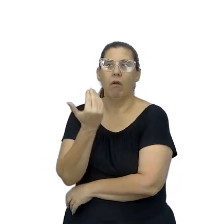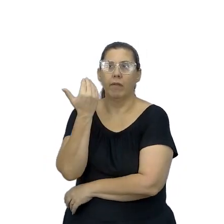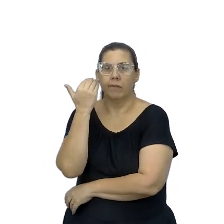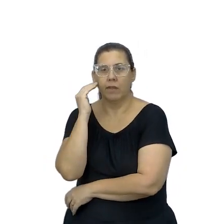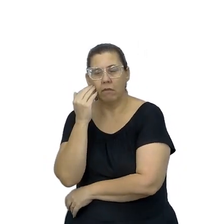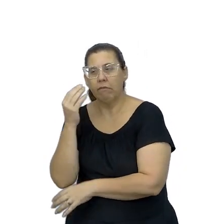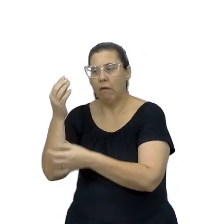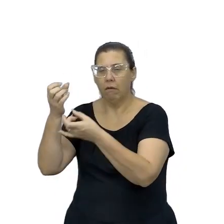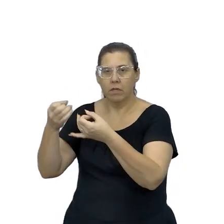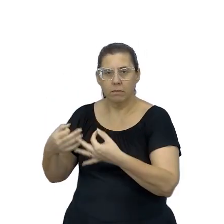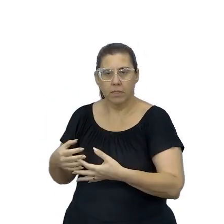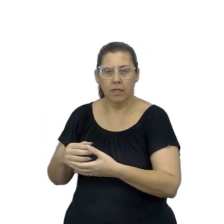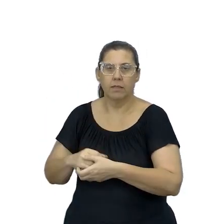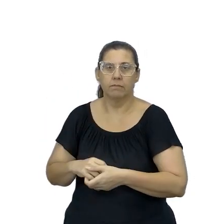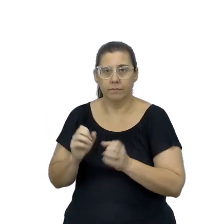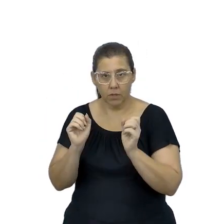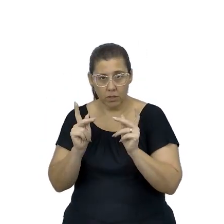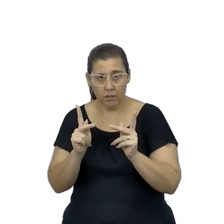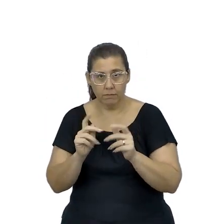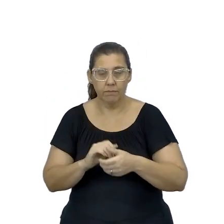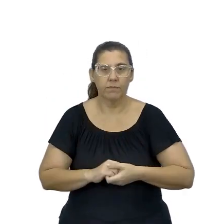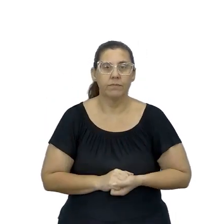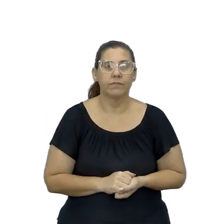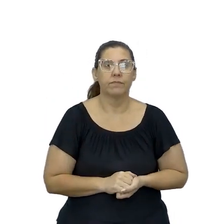reconhecer, explicar. Tudo bem?